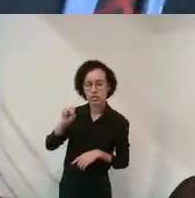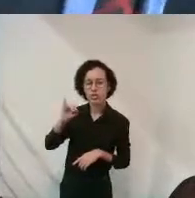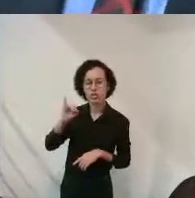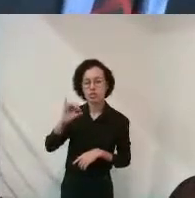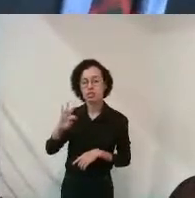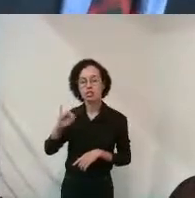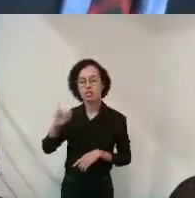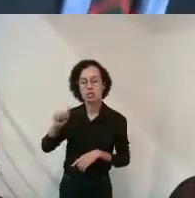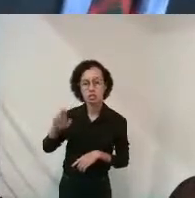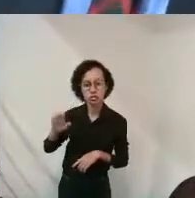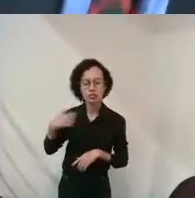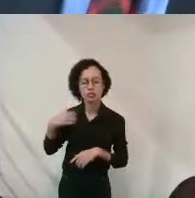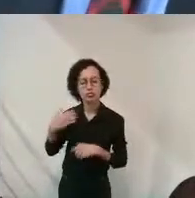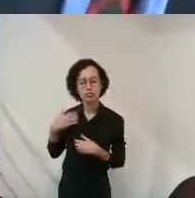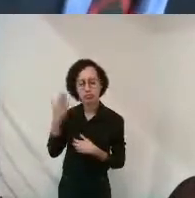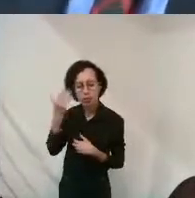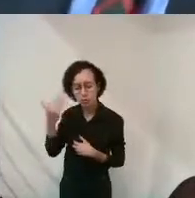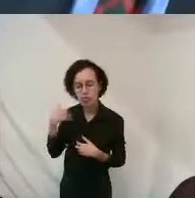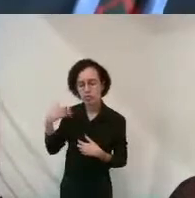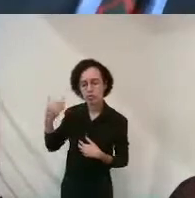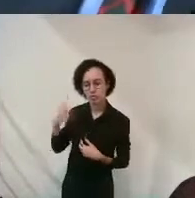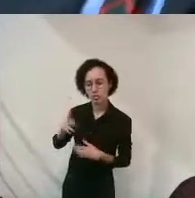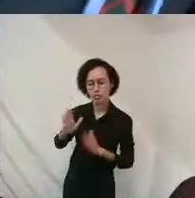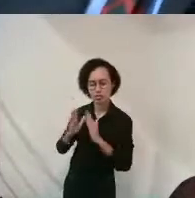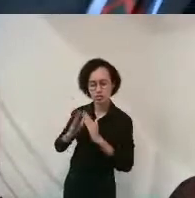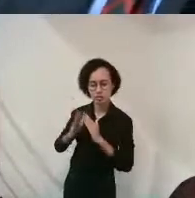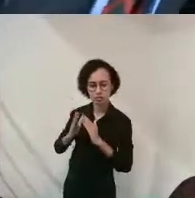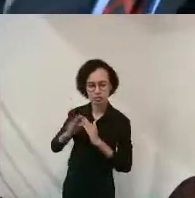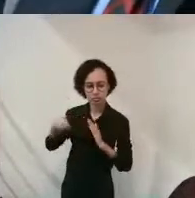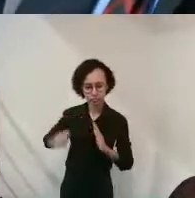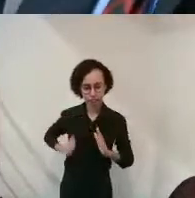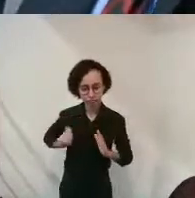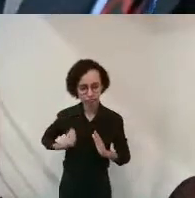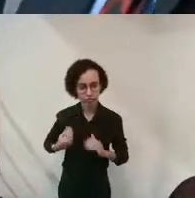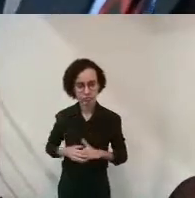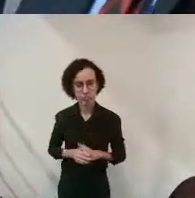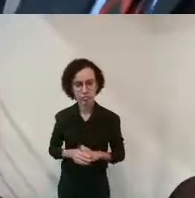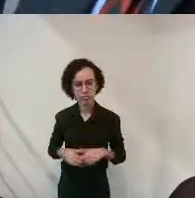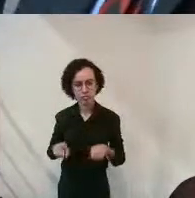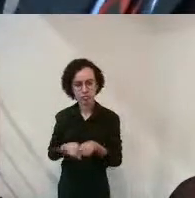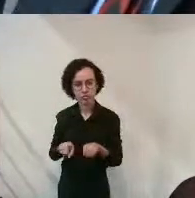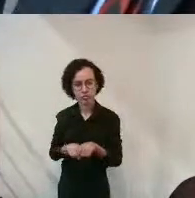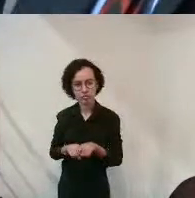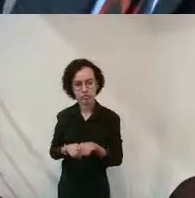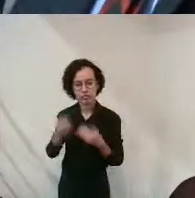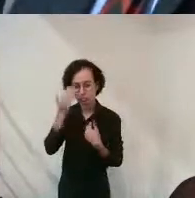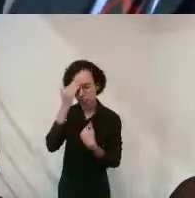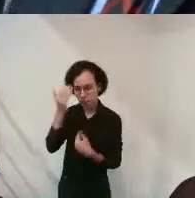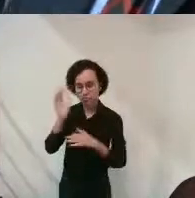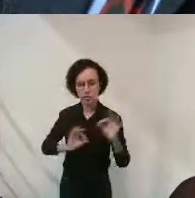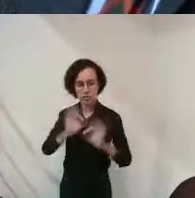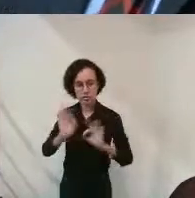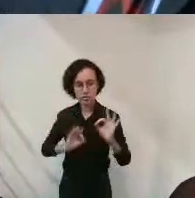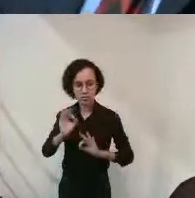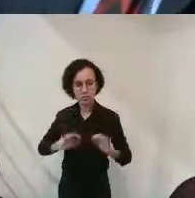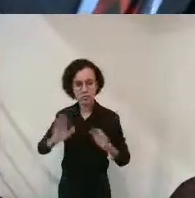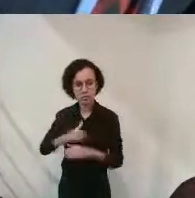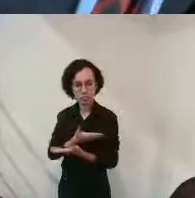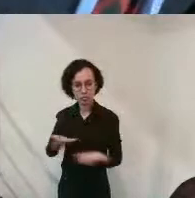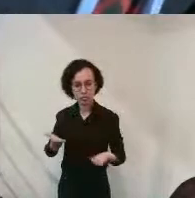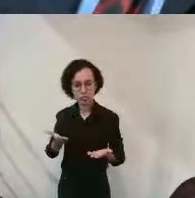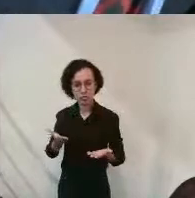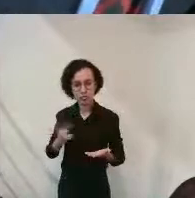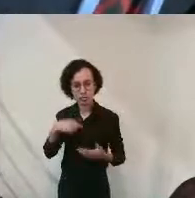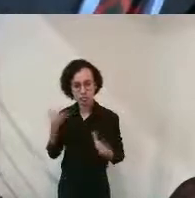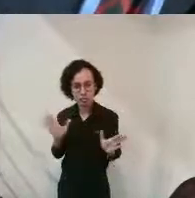poder estar aqui na sua casa. Em seu nome, eu quero agradecer toda a organização, a forma de acolhida que